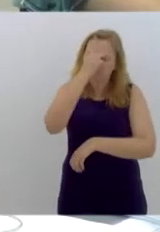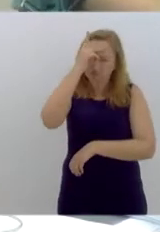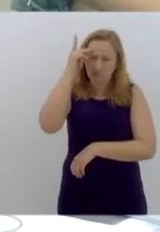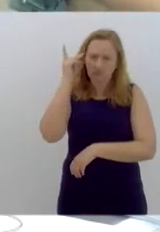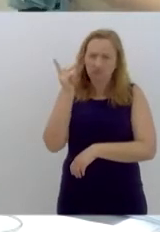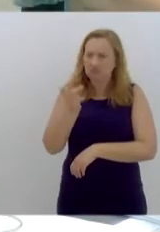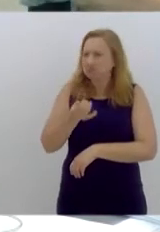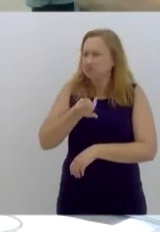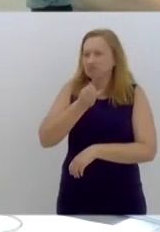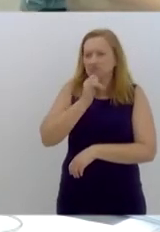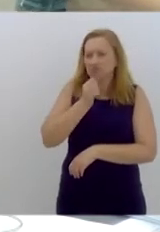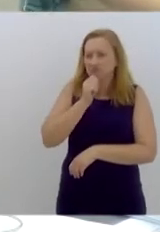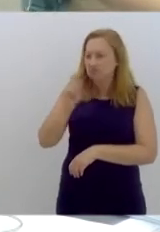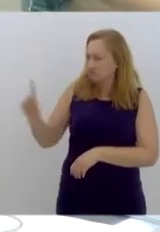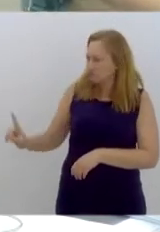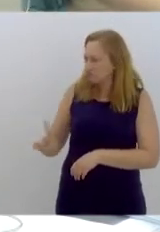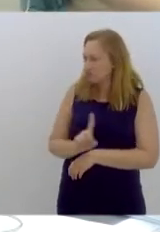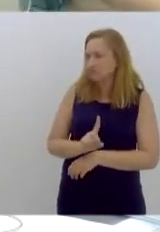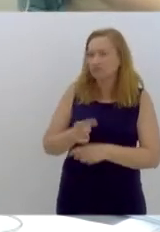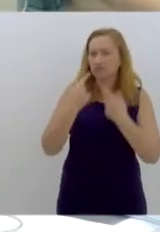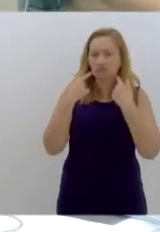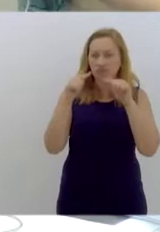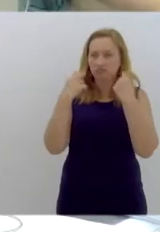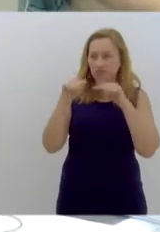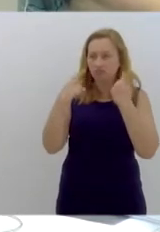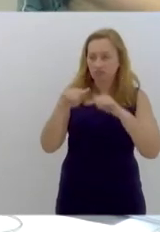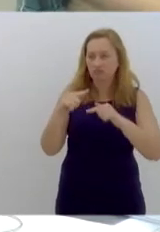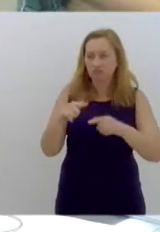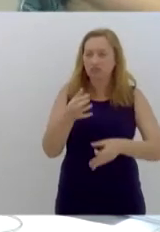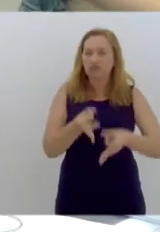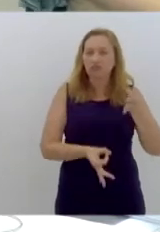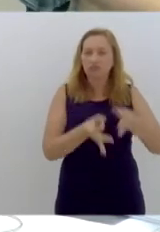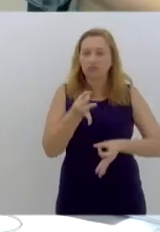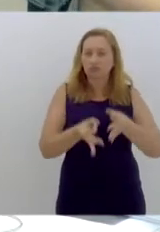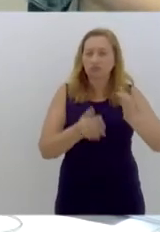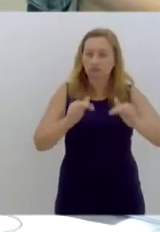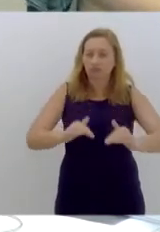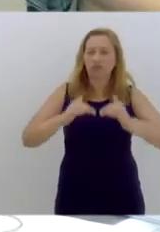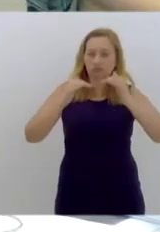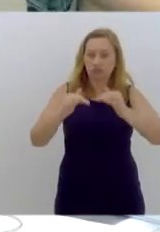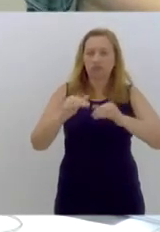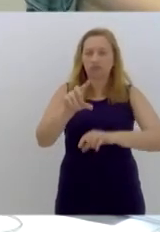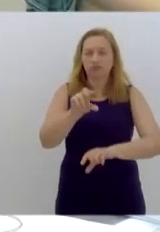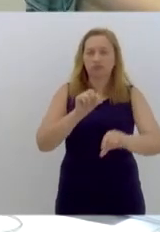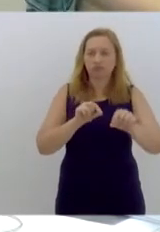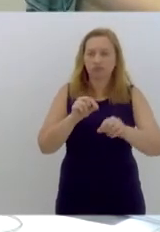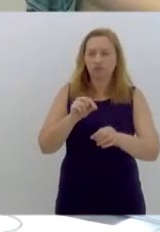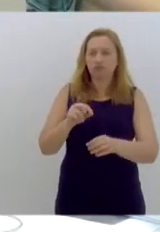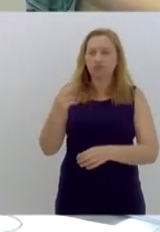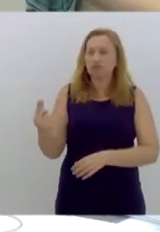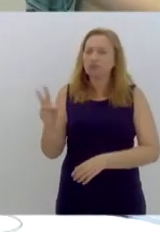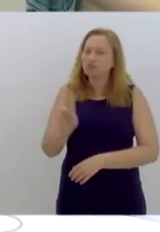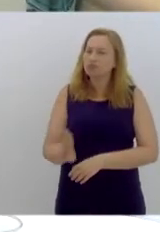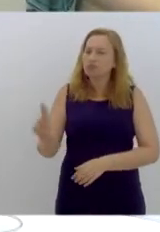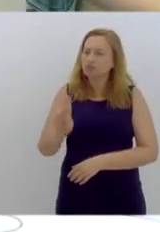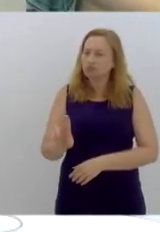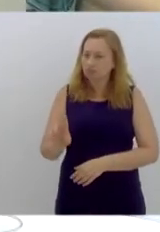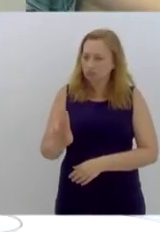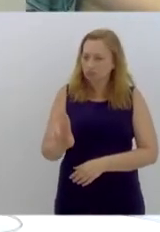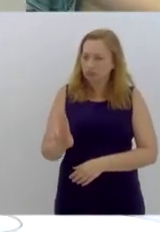para reclamar. O Supremo decidiu e usou o princípio que existe